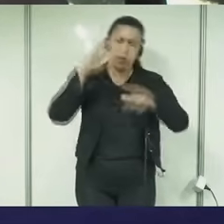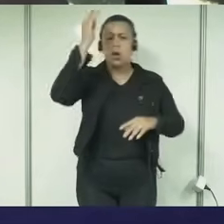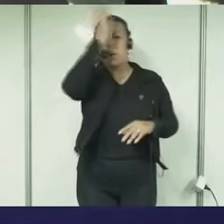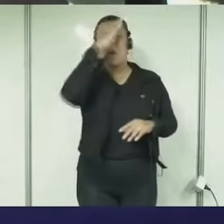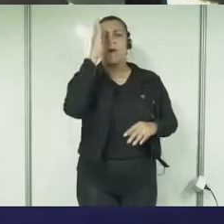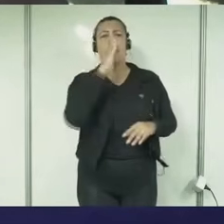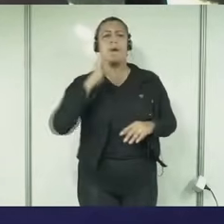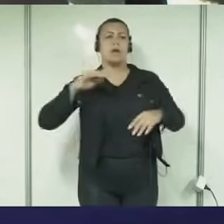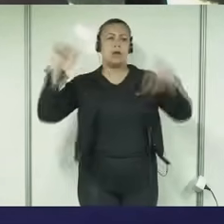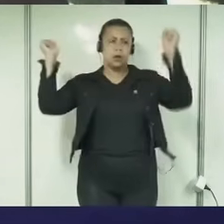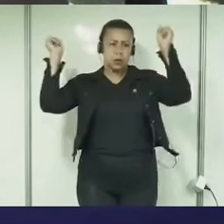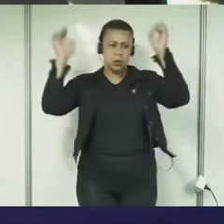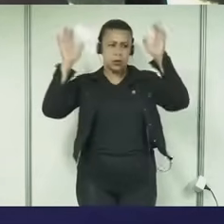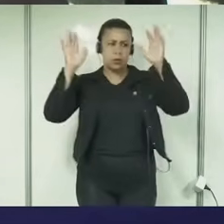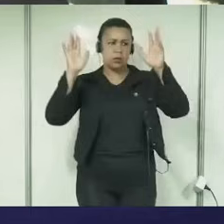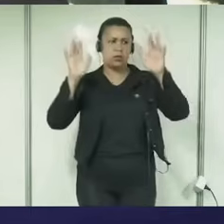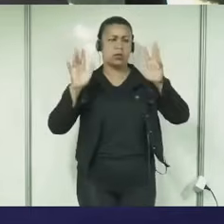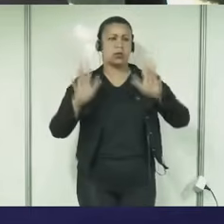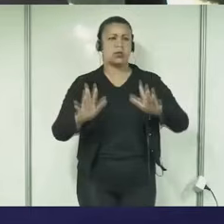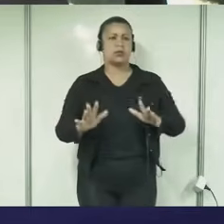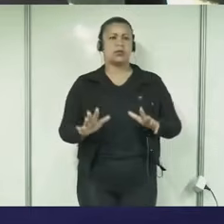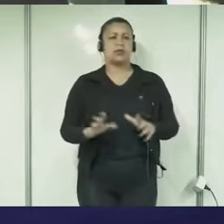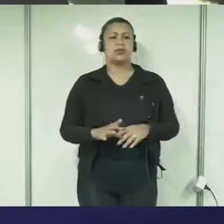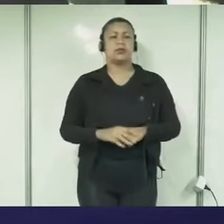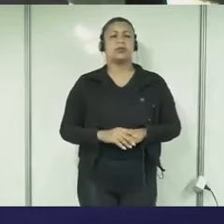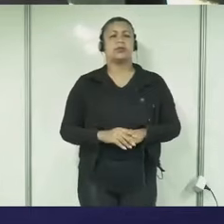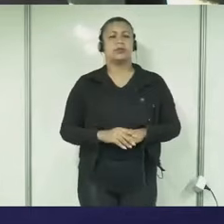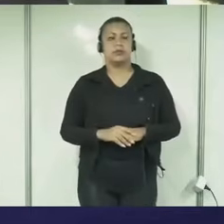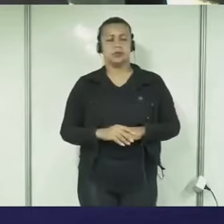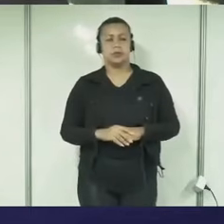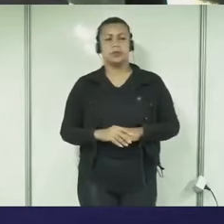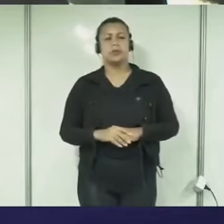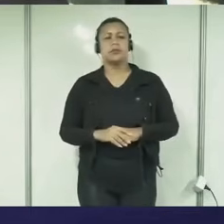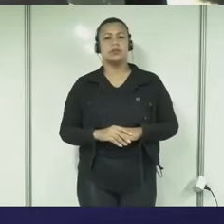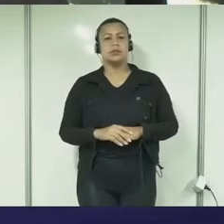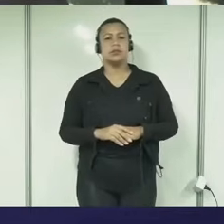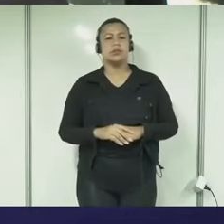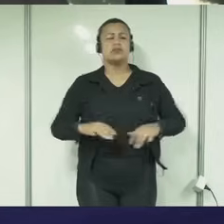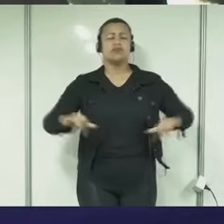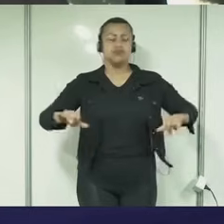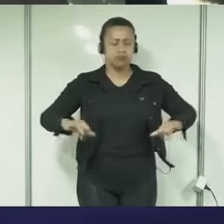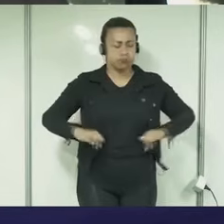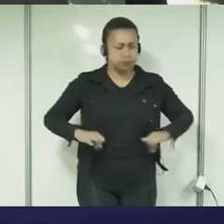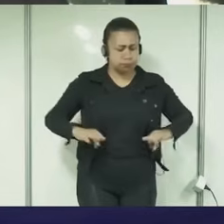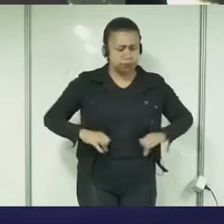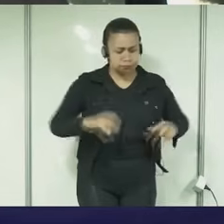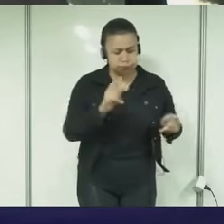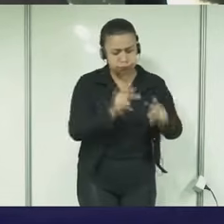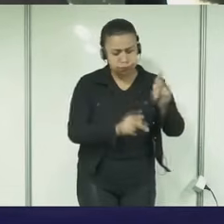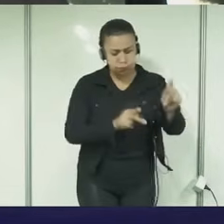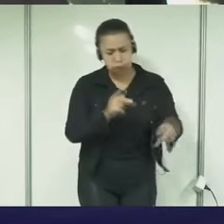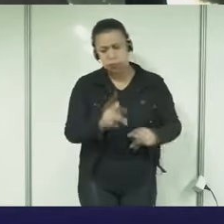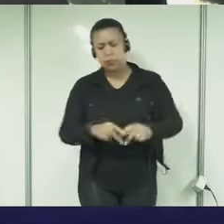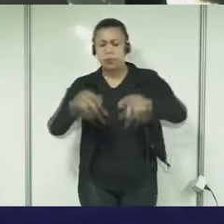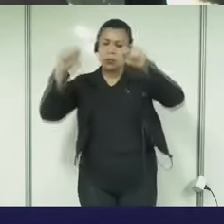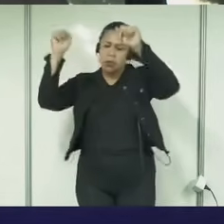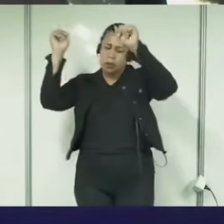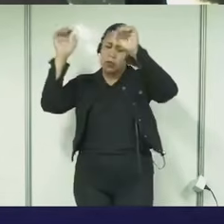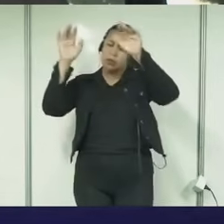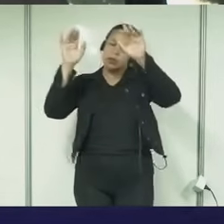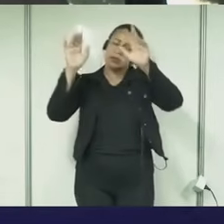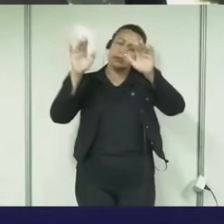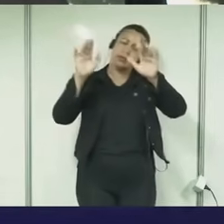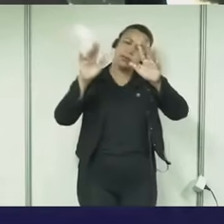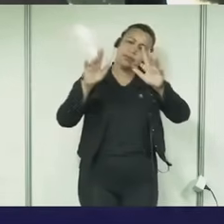Brasil. Envia bênção para todos aqueles que estão sofrendo hoje. E veja que nesses